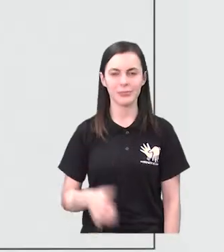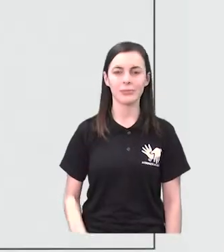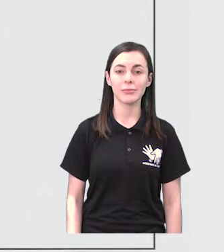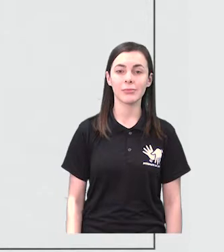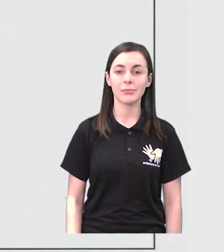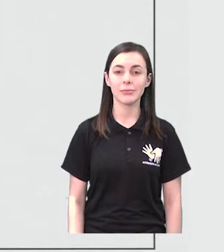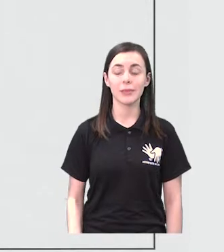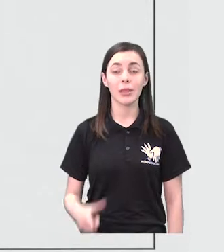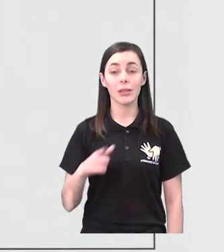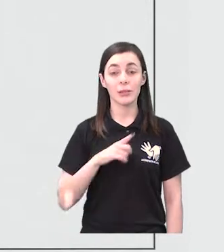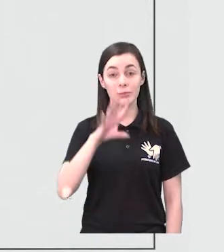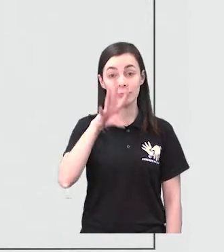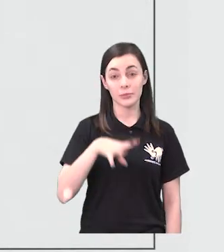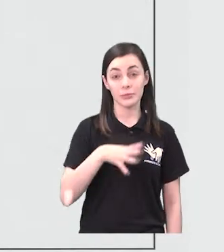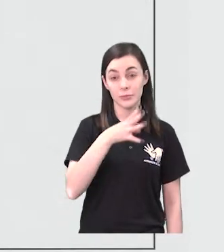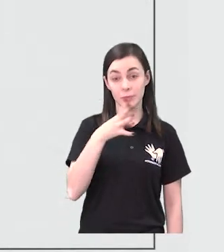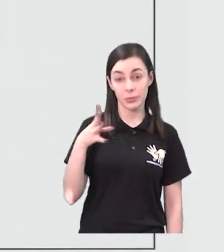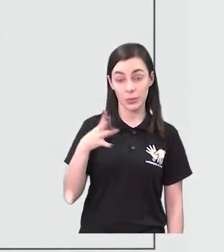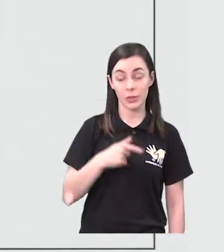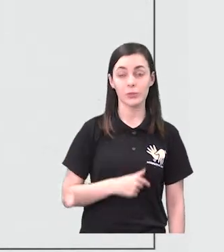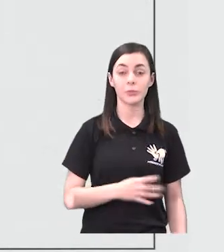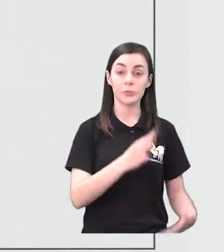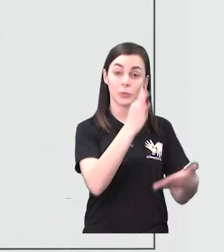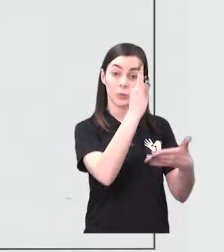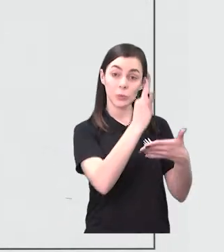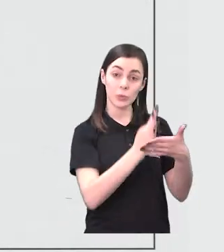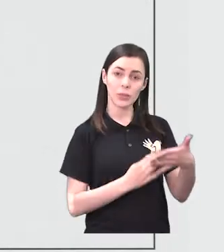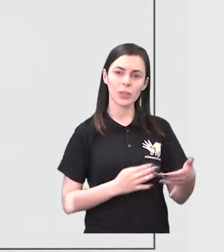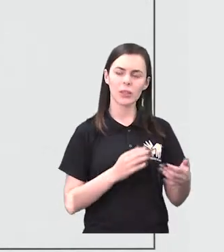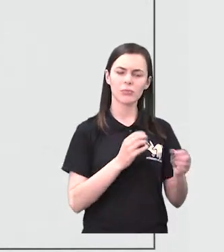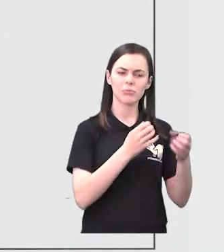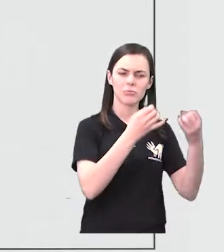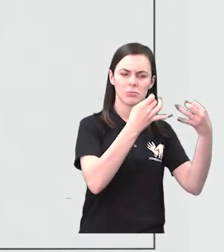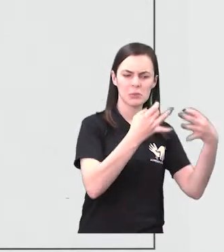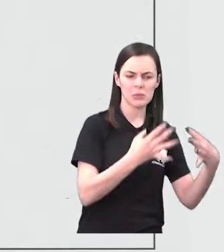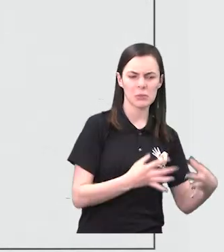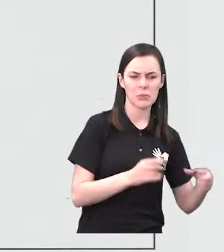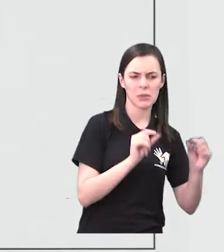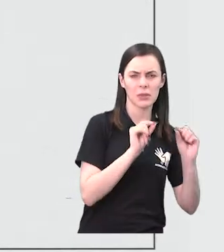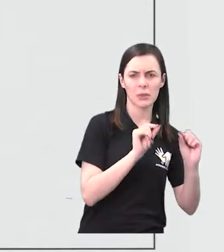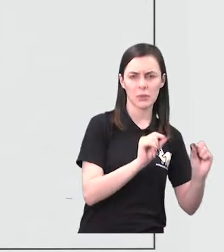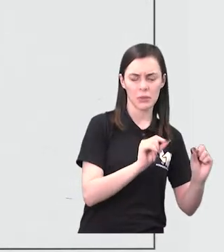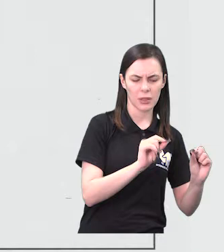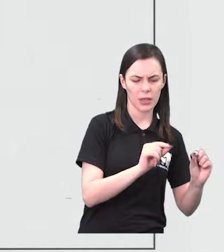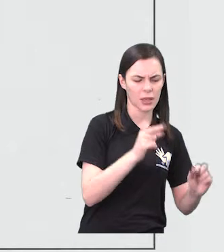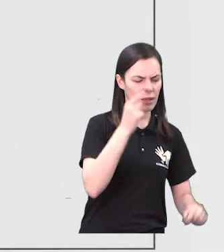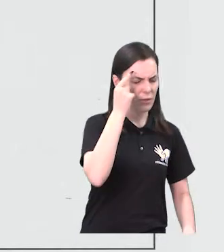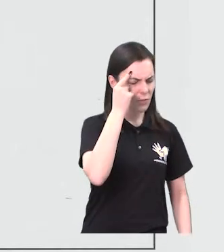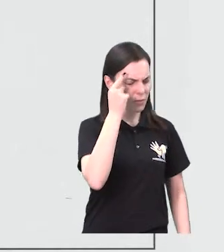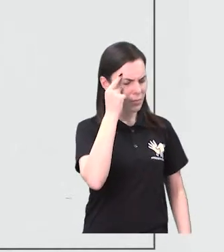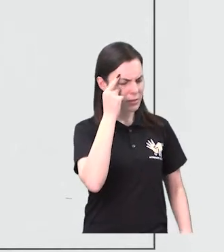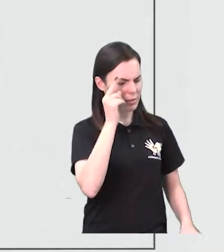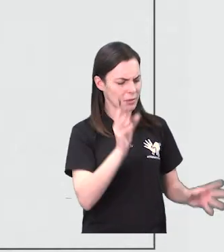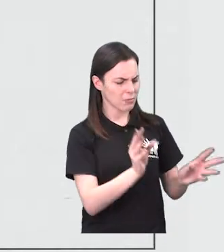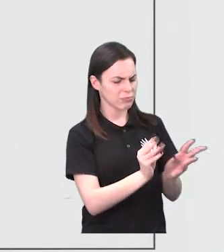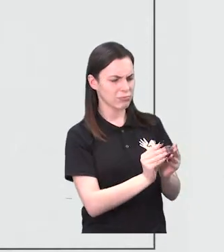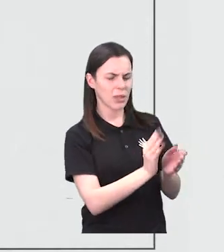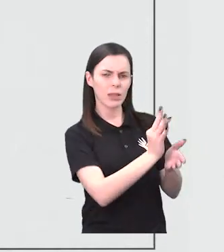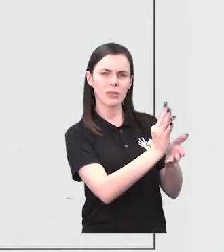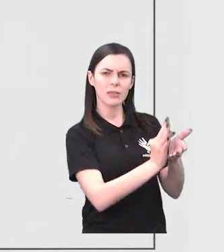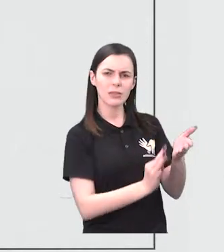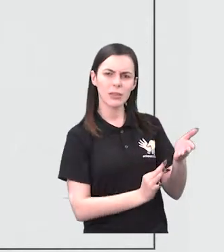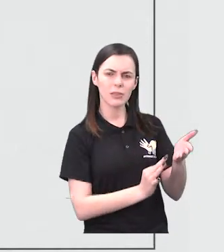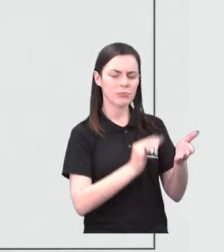lá então o quadro lá o texto diz então eu vou pensar num pedaço